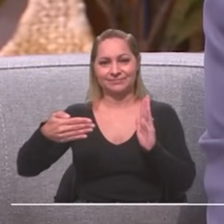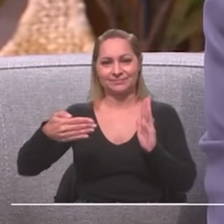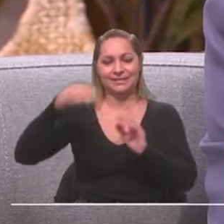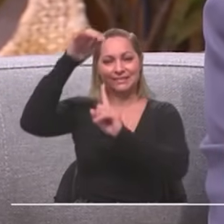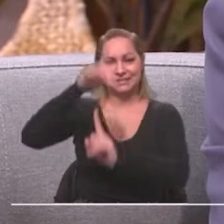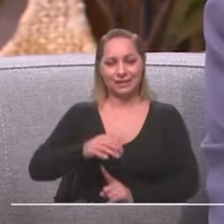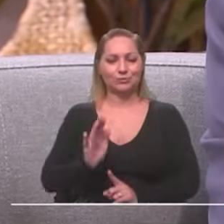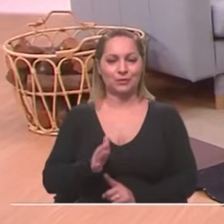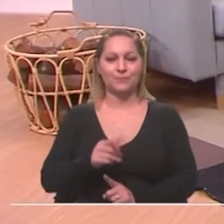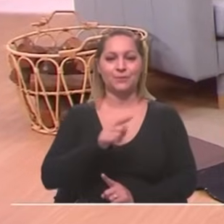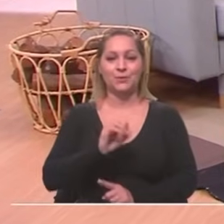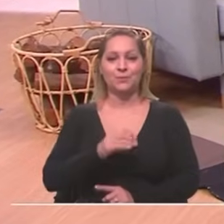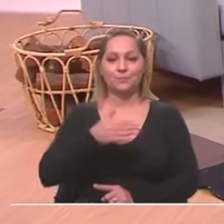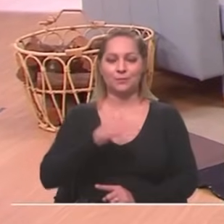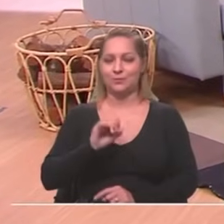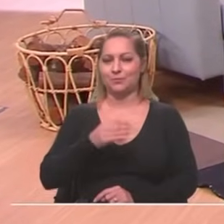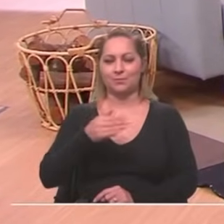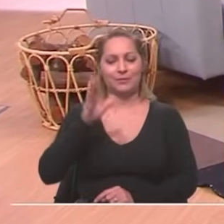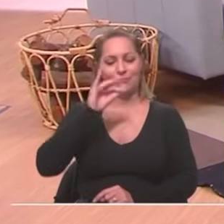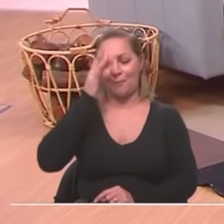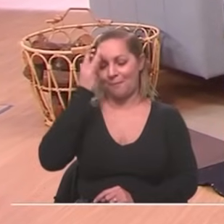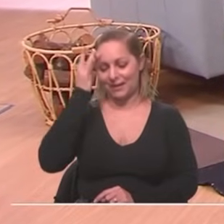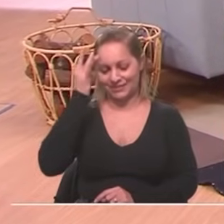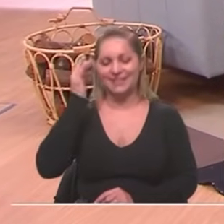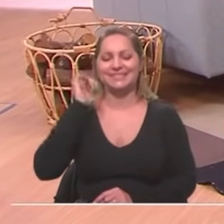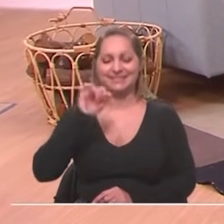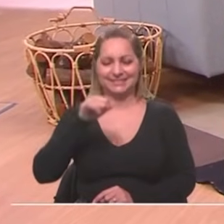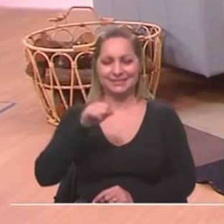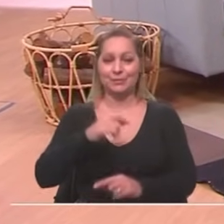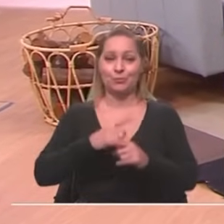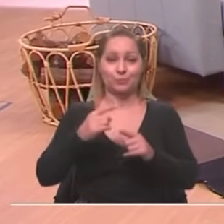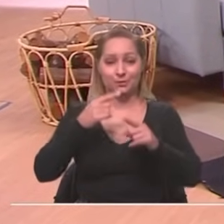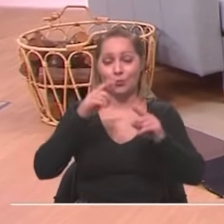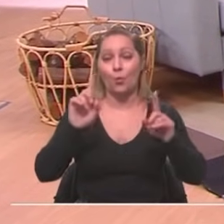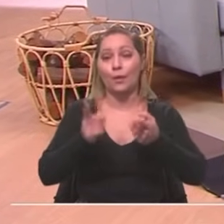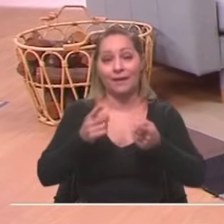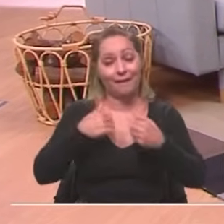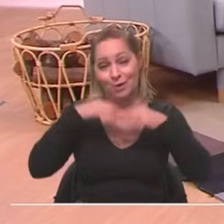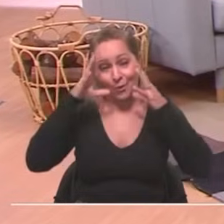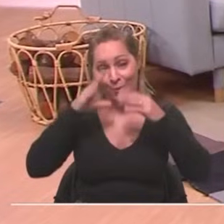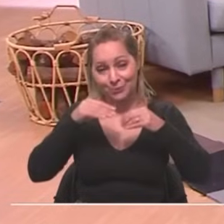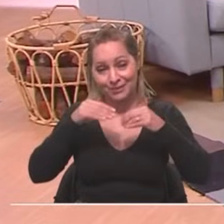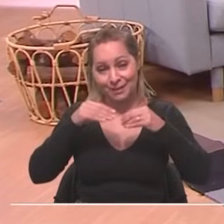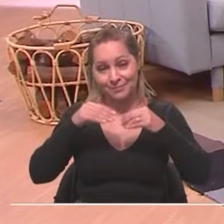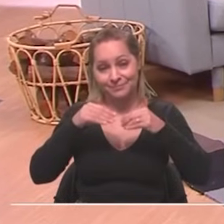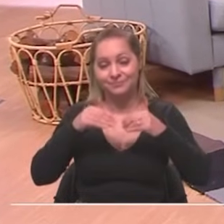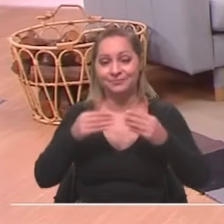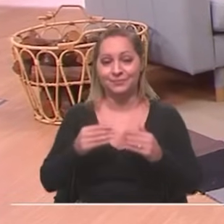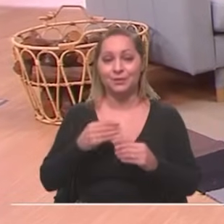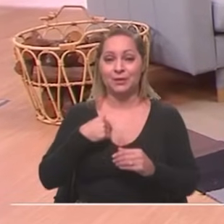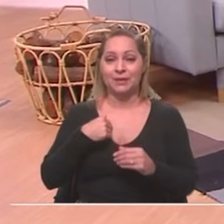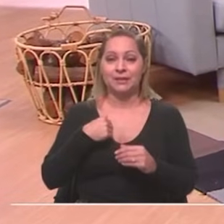primeiro? Conte-nos como é que foi o primeiro. O primeiro foi o mais fácil. Foi? Foi. Porque não se conhece, não se sabe o que é. Exatamente. Nós temos o primeiro treino com